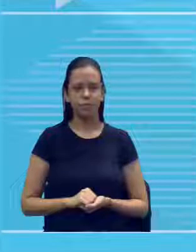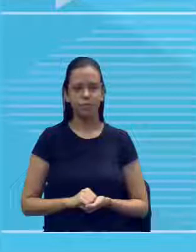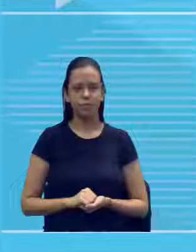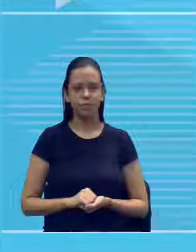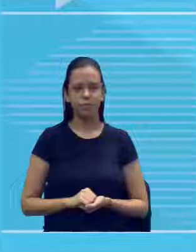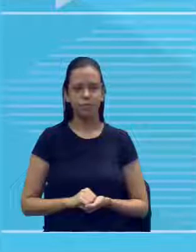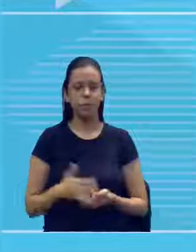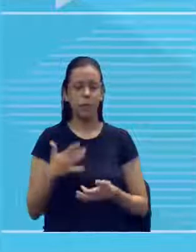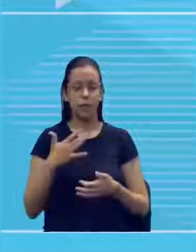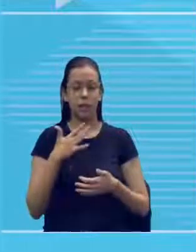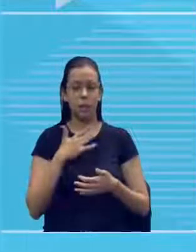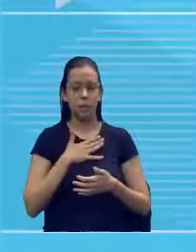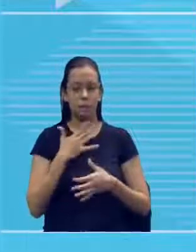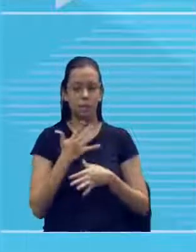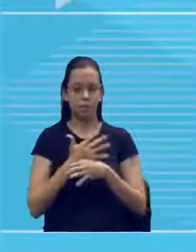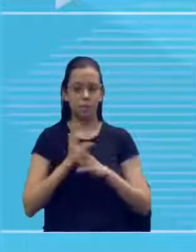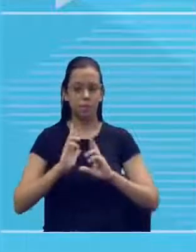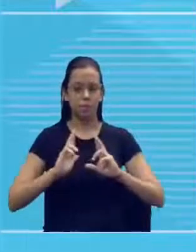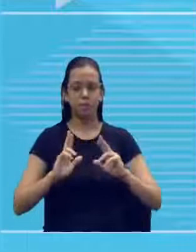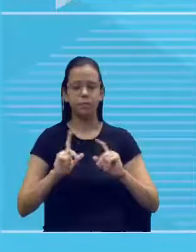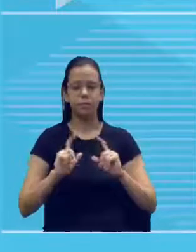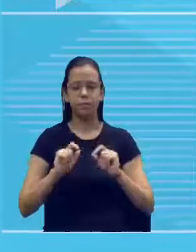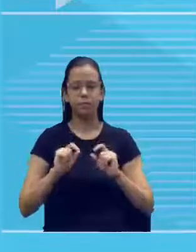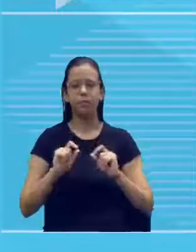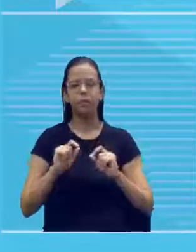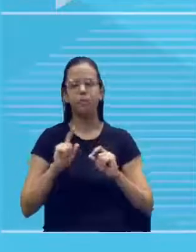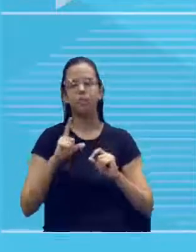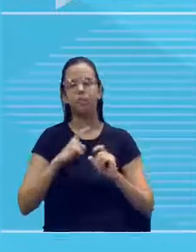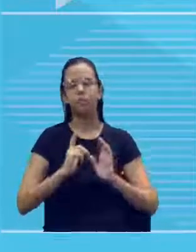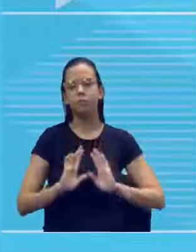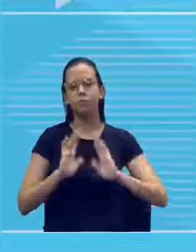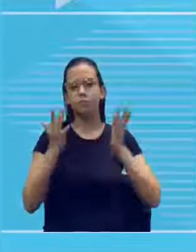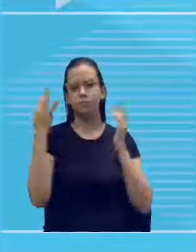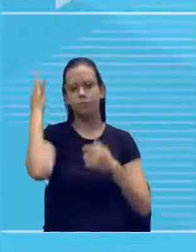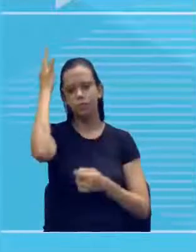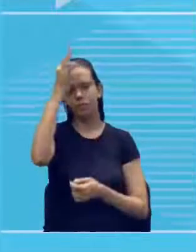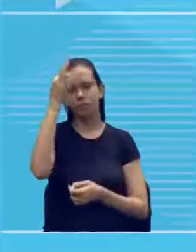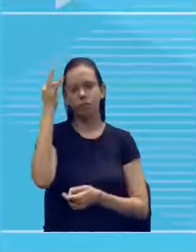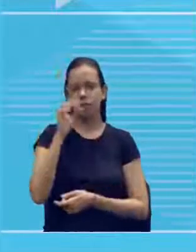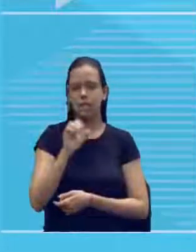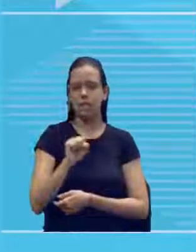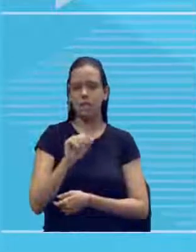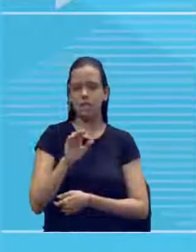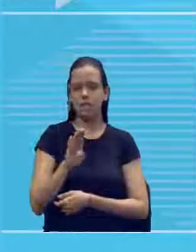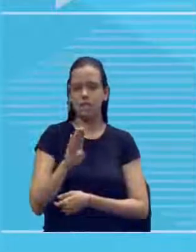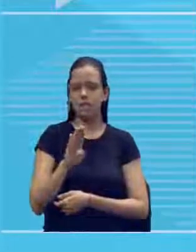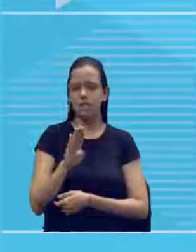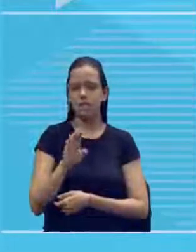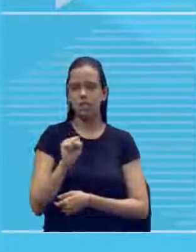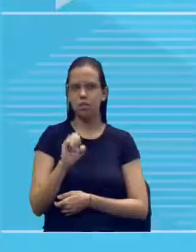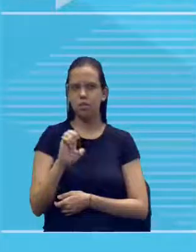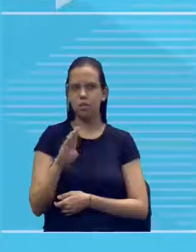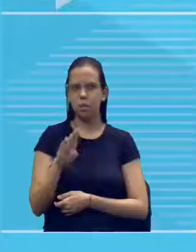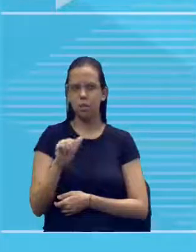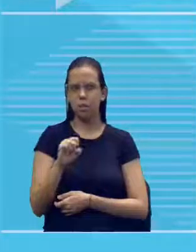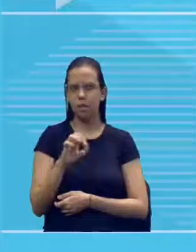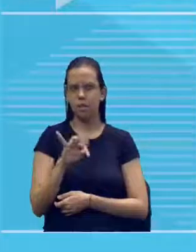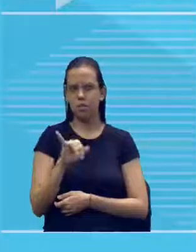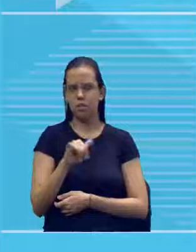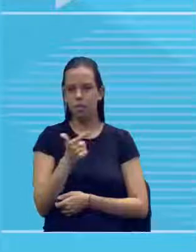Lá em Esperantina, o festejo de São Sebastião. São Sebastião em